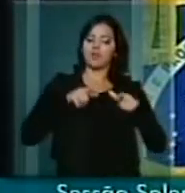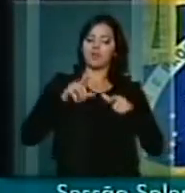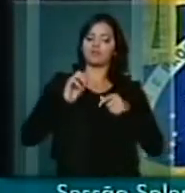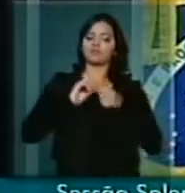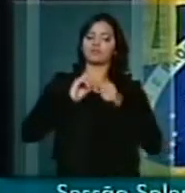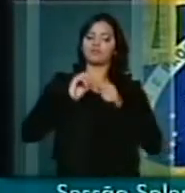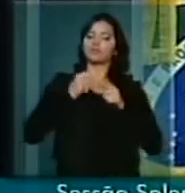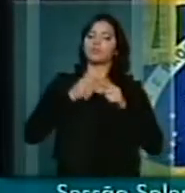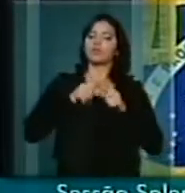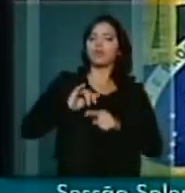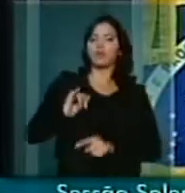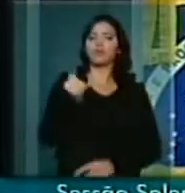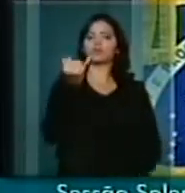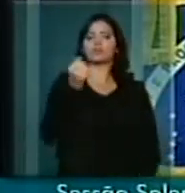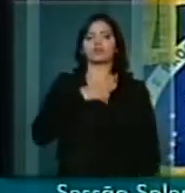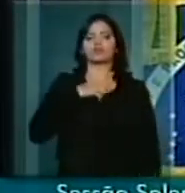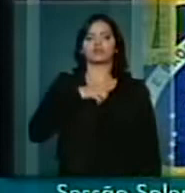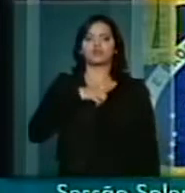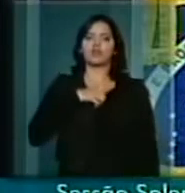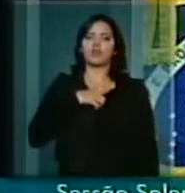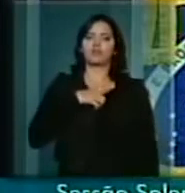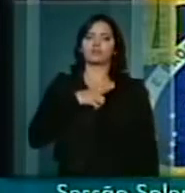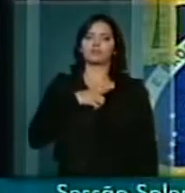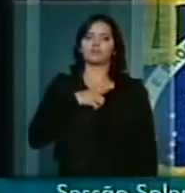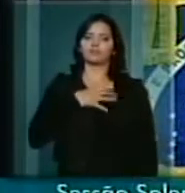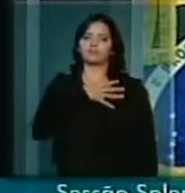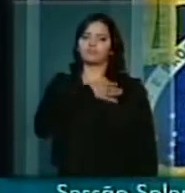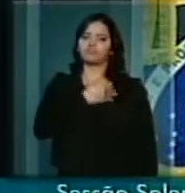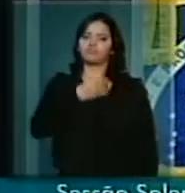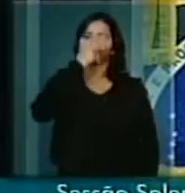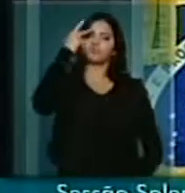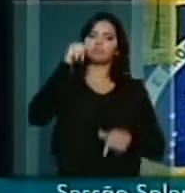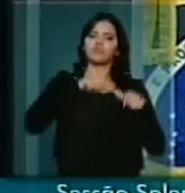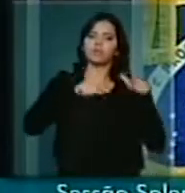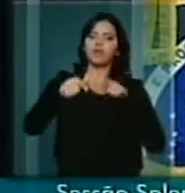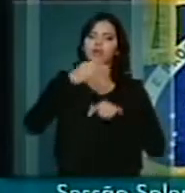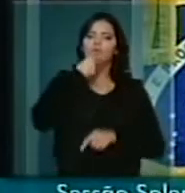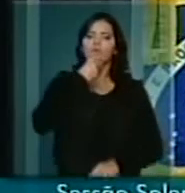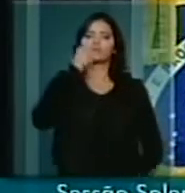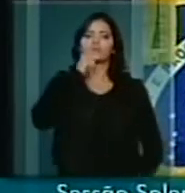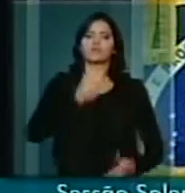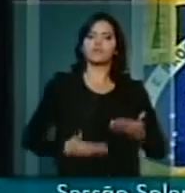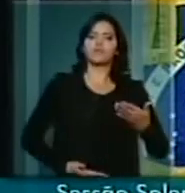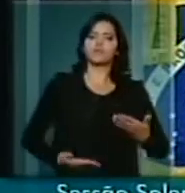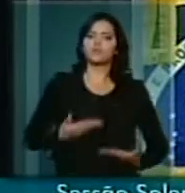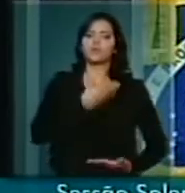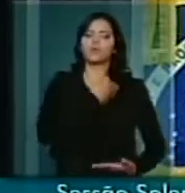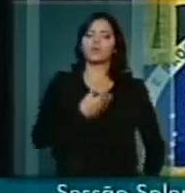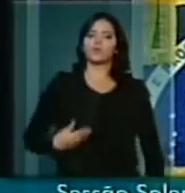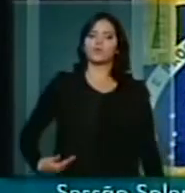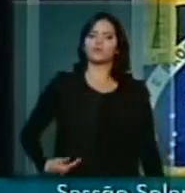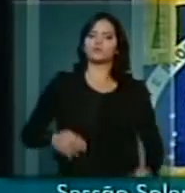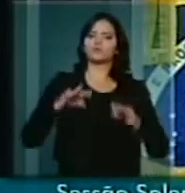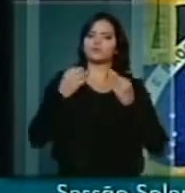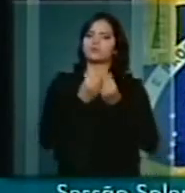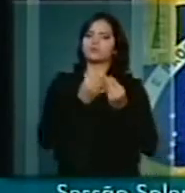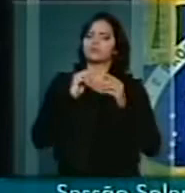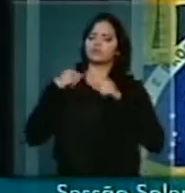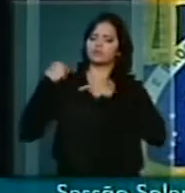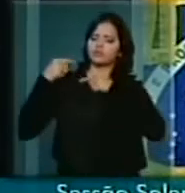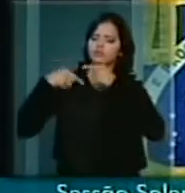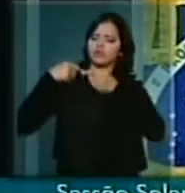pelas oportunidades que tiveram, filhos de trabalhadores, de trabalhadoras, de servidores públicos,